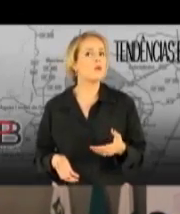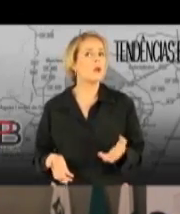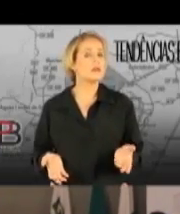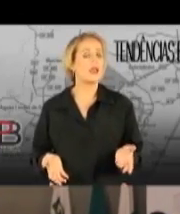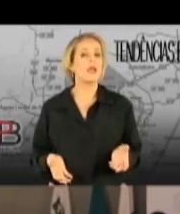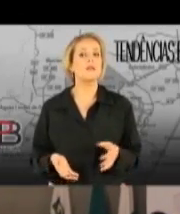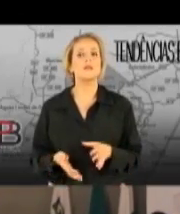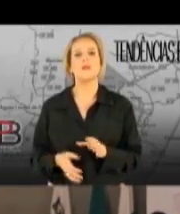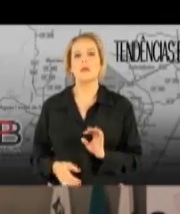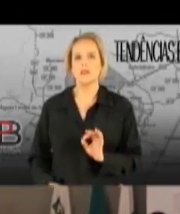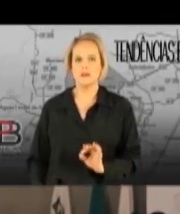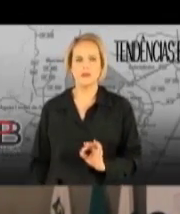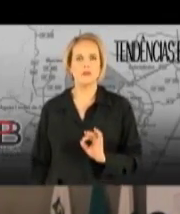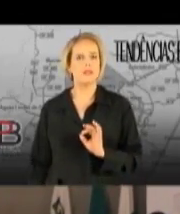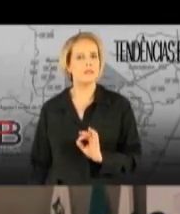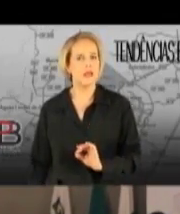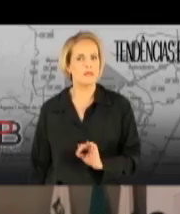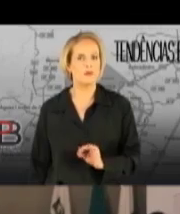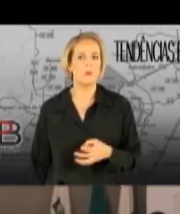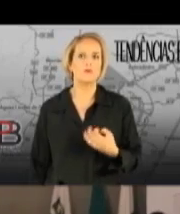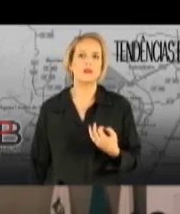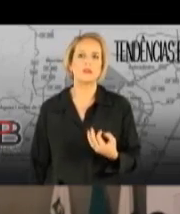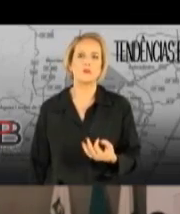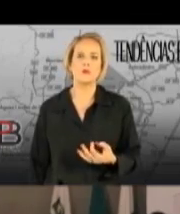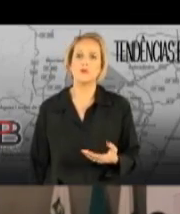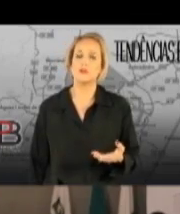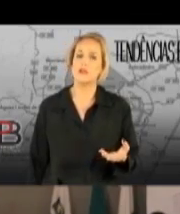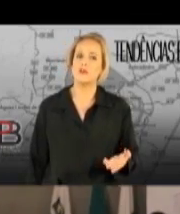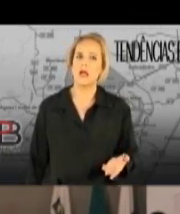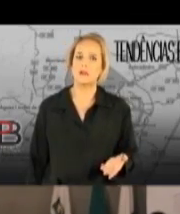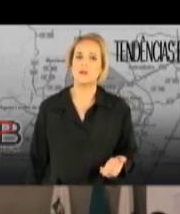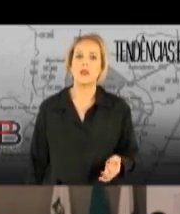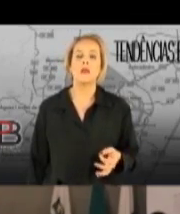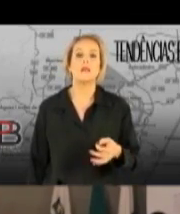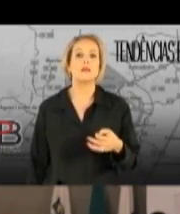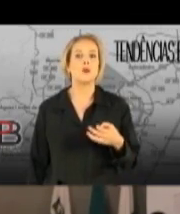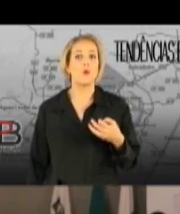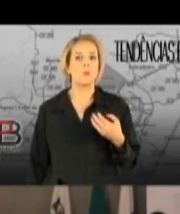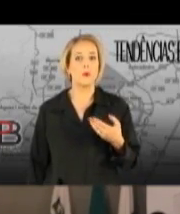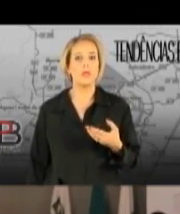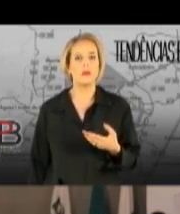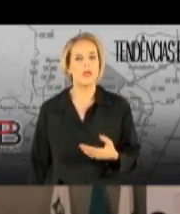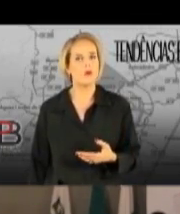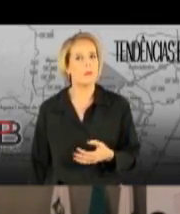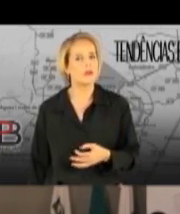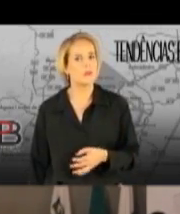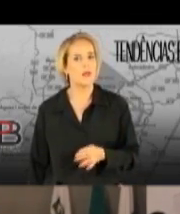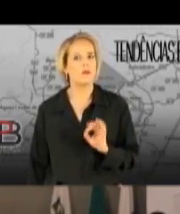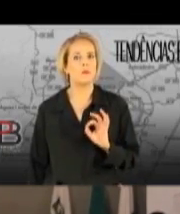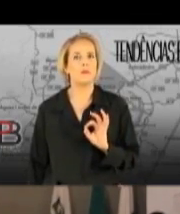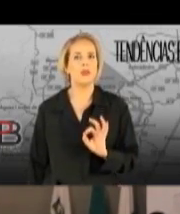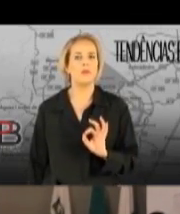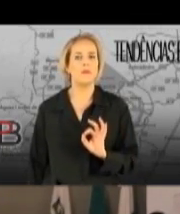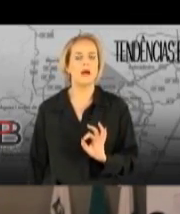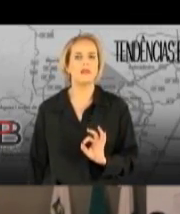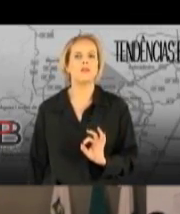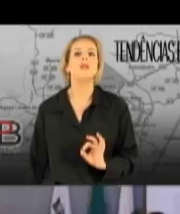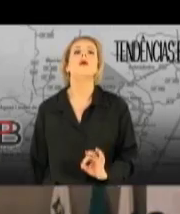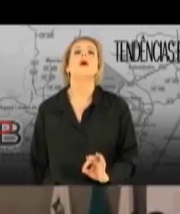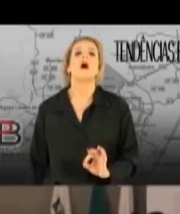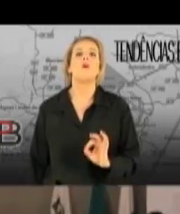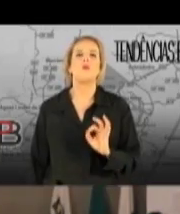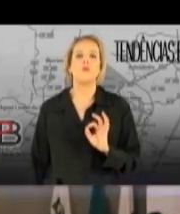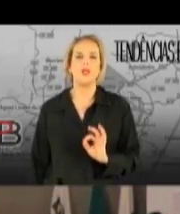De acordo com as regras estabelecidas e assinadas pelos assessores dos candidatos que se comprometeram a participar do primeiro